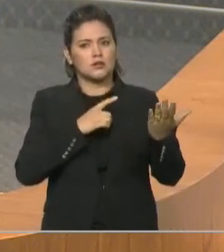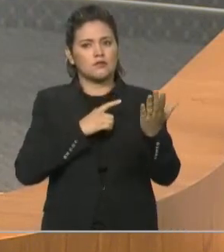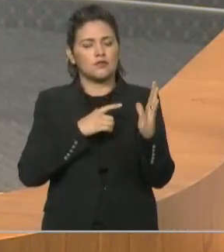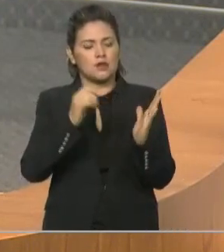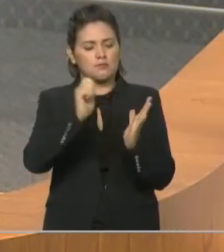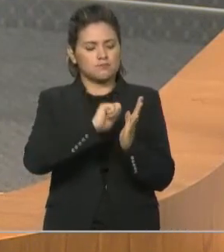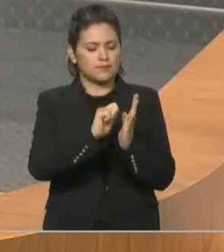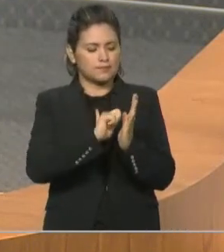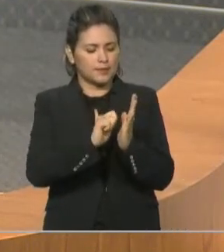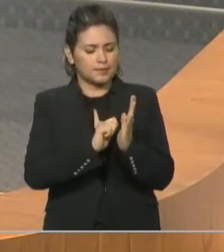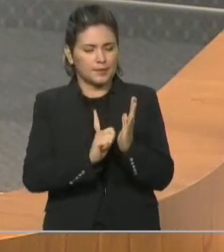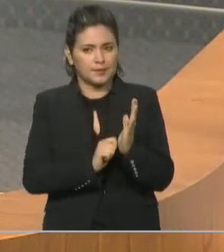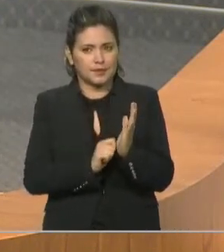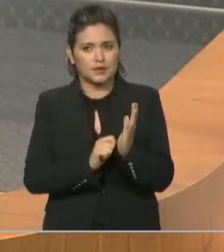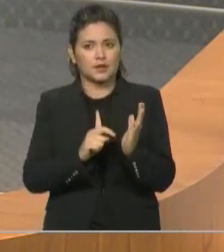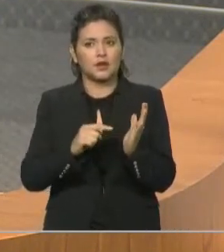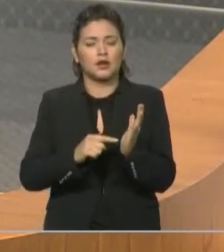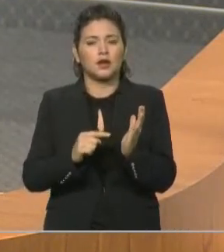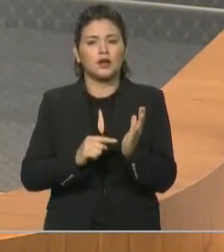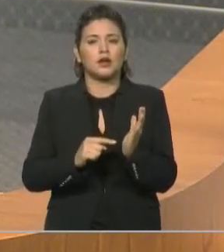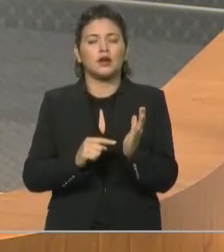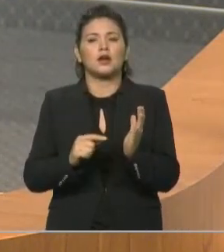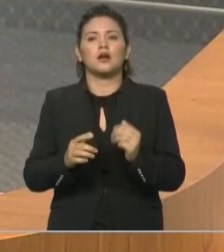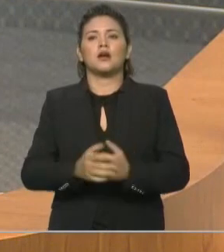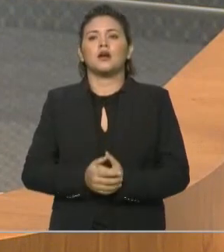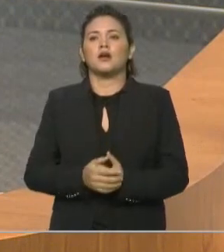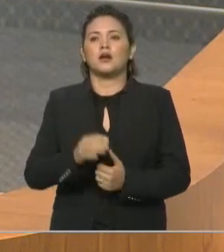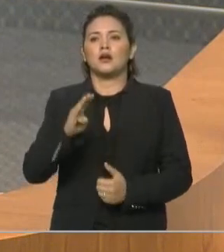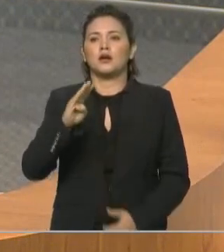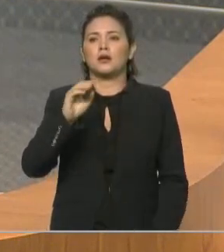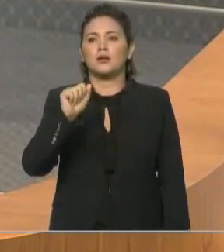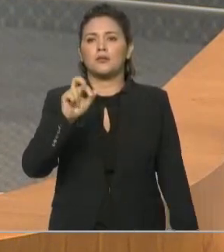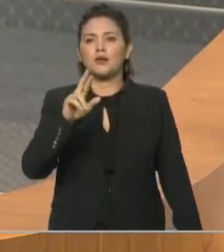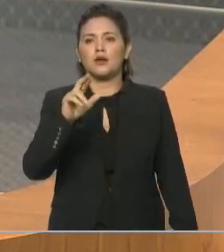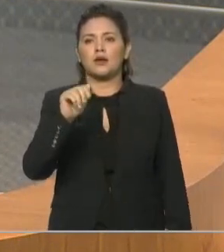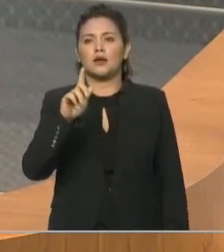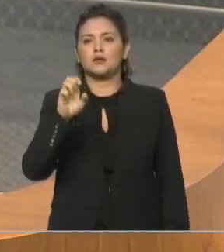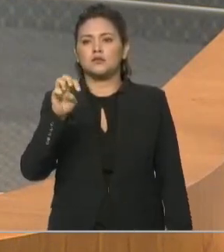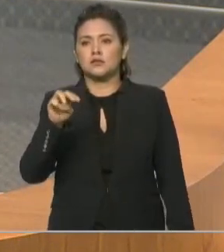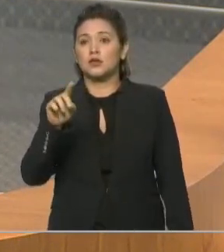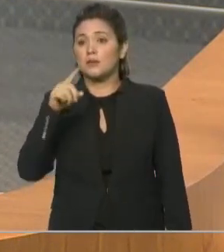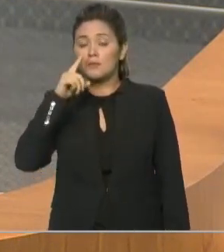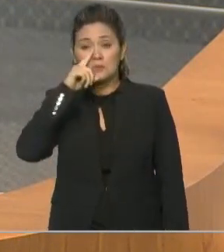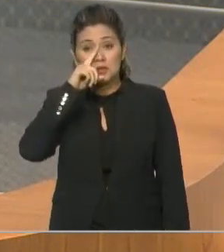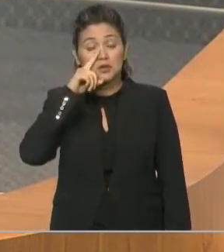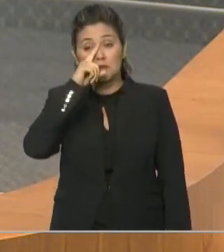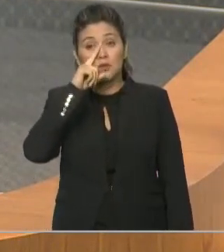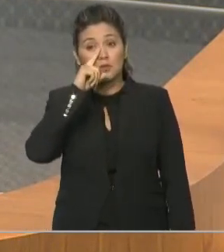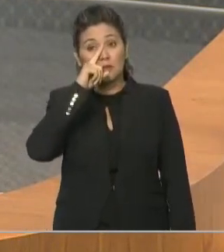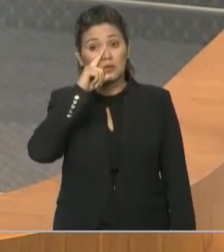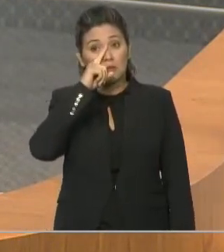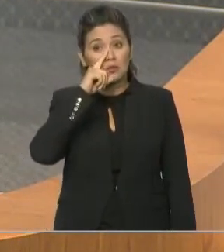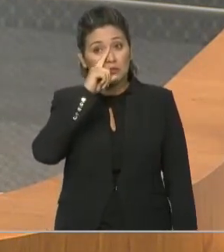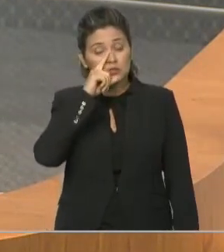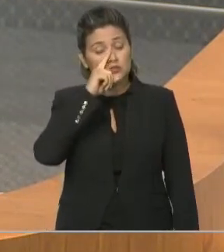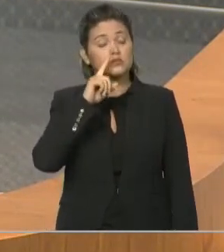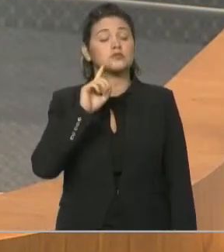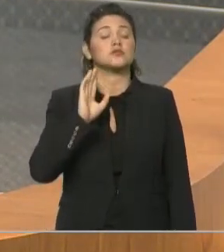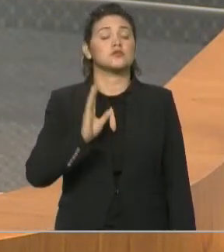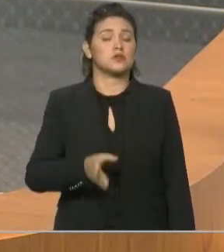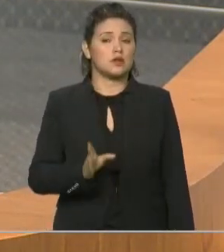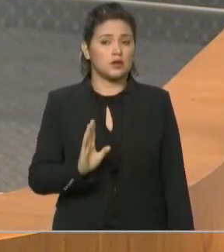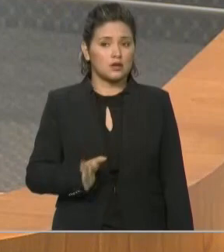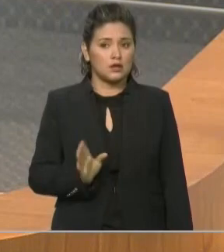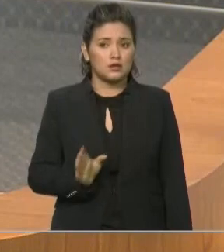já qualificava as da Alumar como de alto risco. Eu vou dizer alto risco, do mesmo